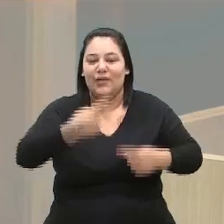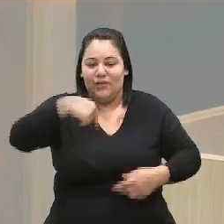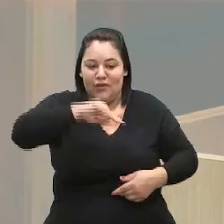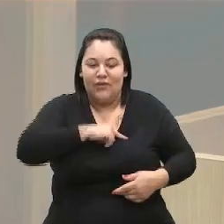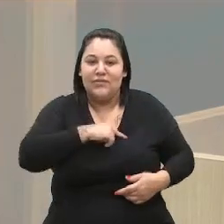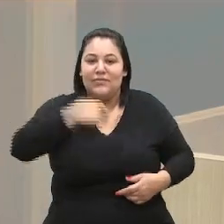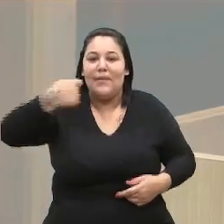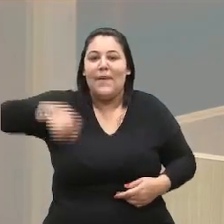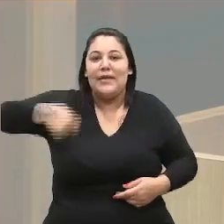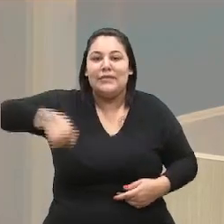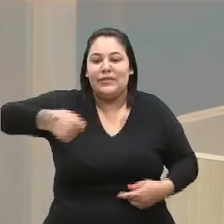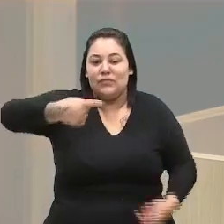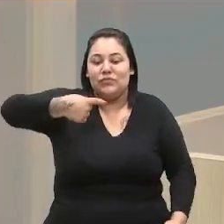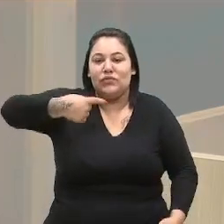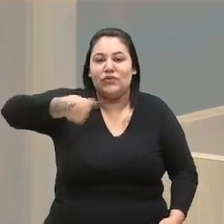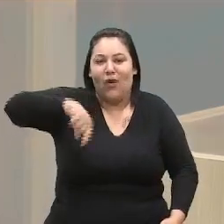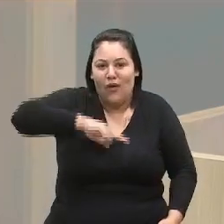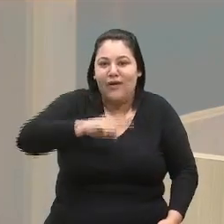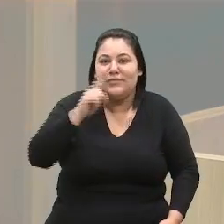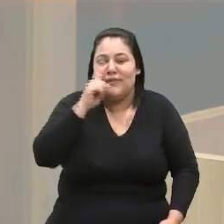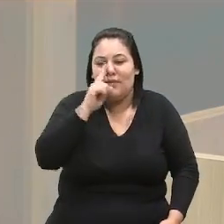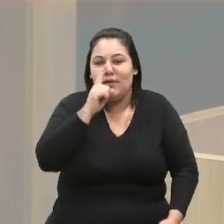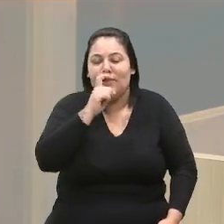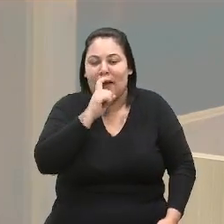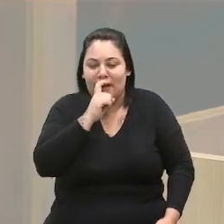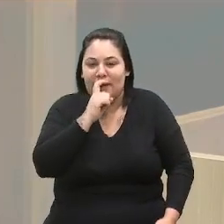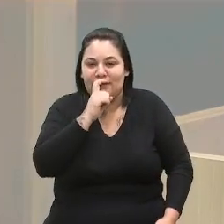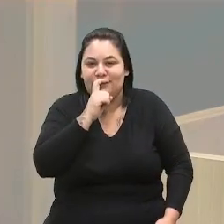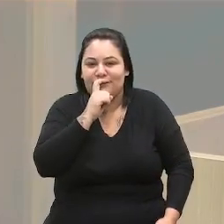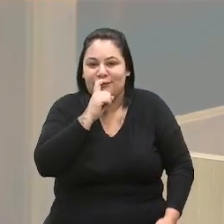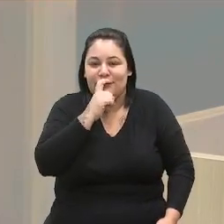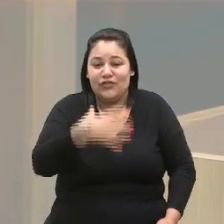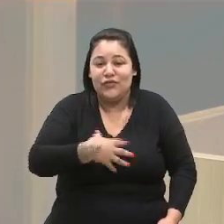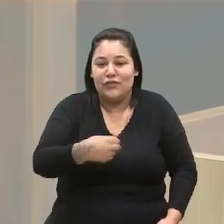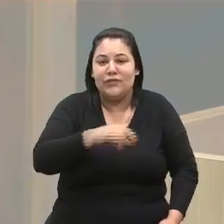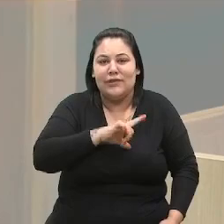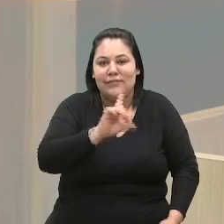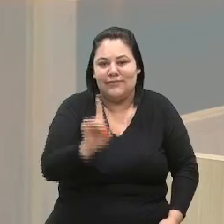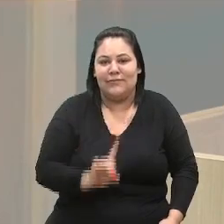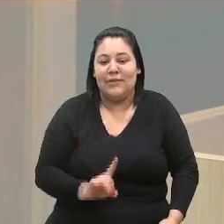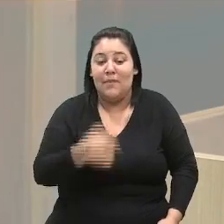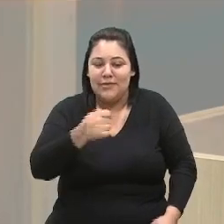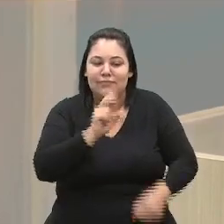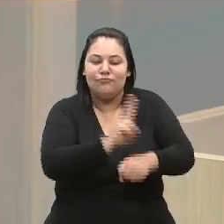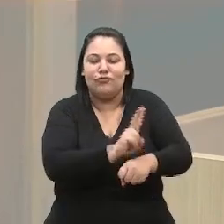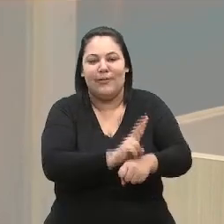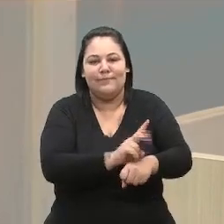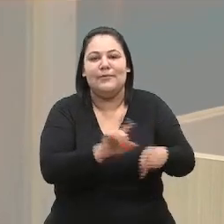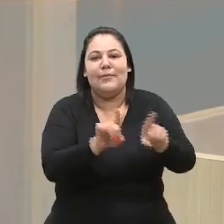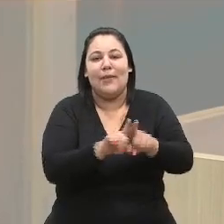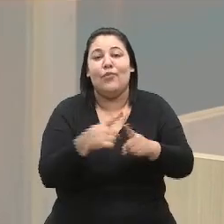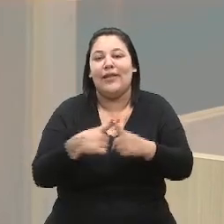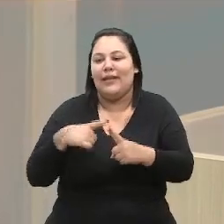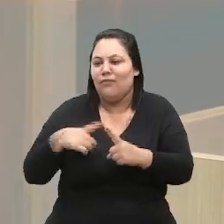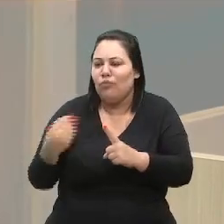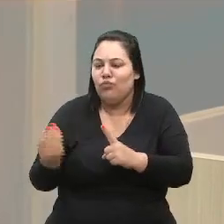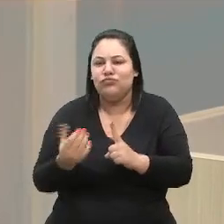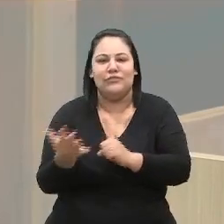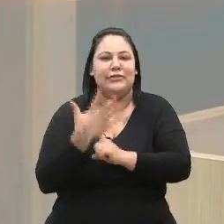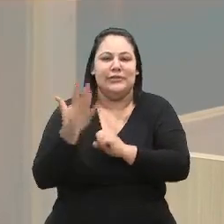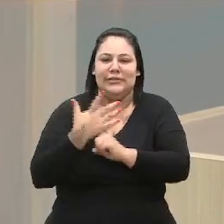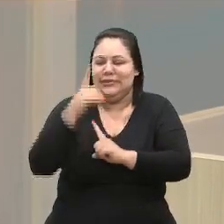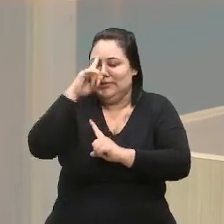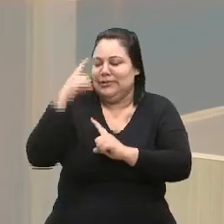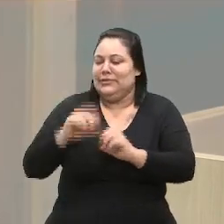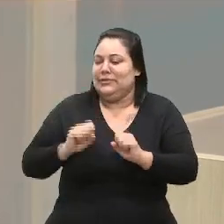né, que vocês, mães e pais de filhos atípicos, também sejam cuidados pela demanda, pelo trabalho,